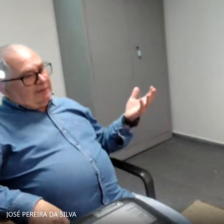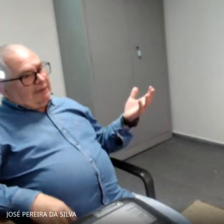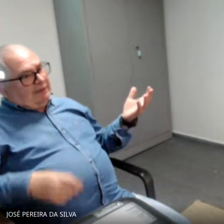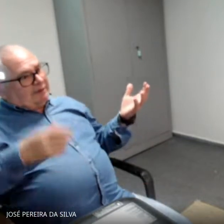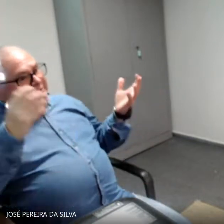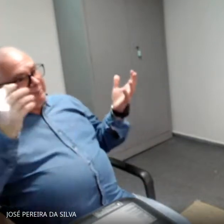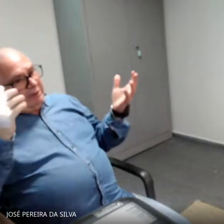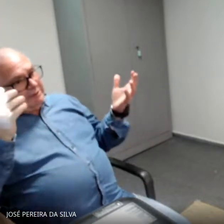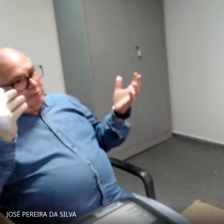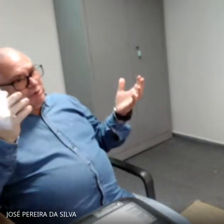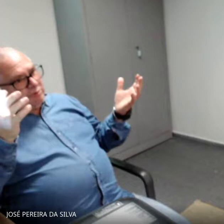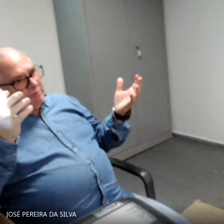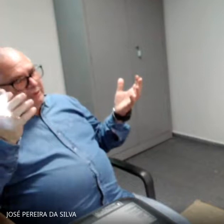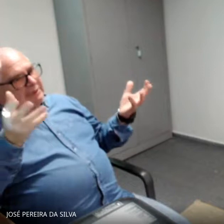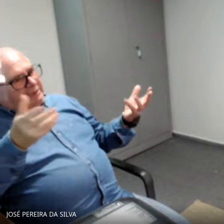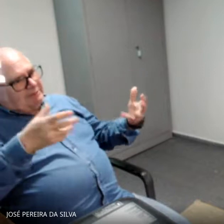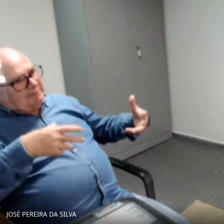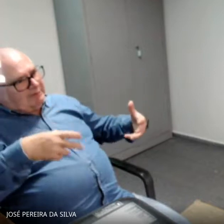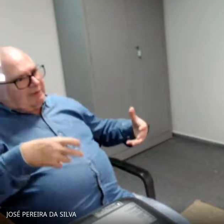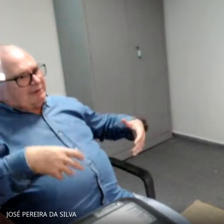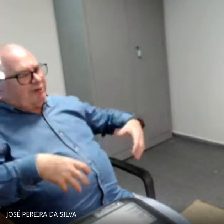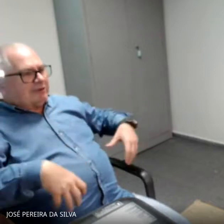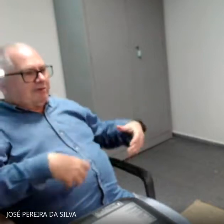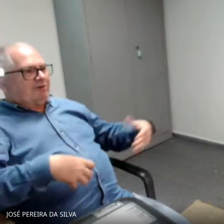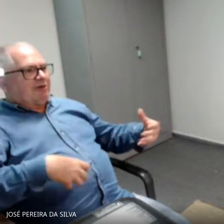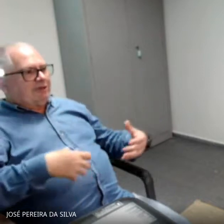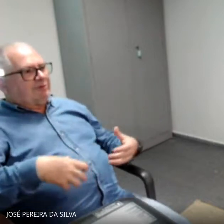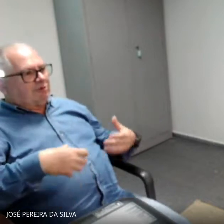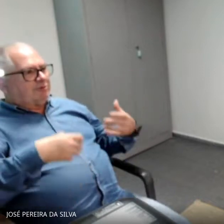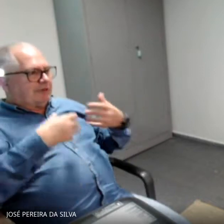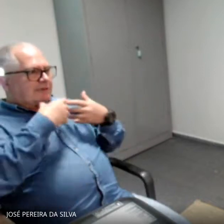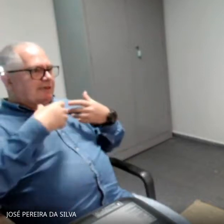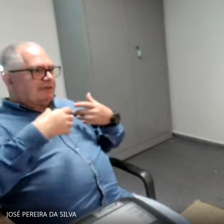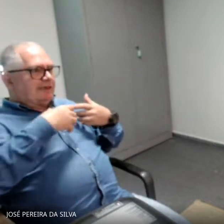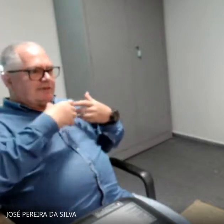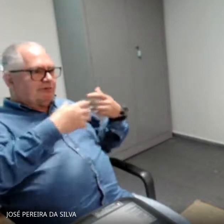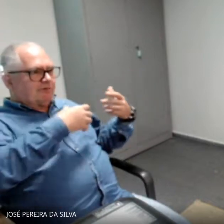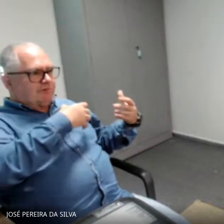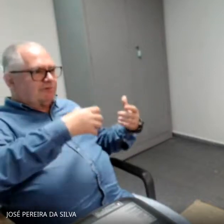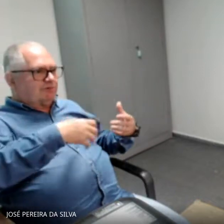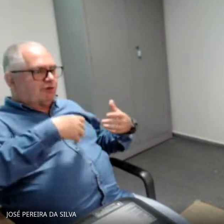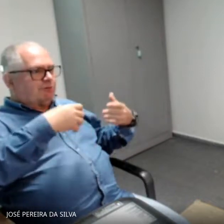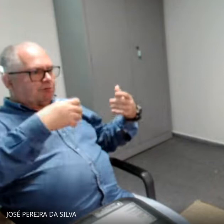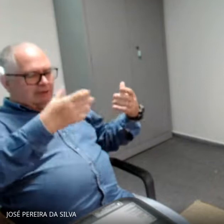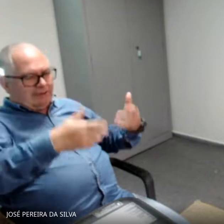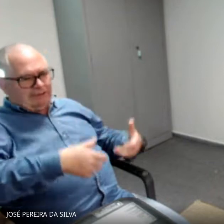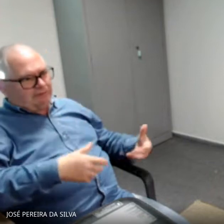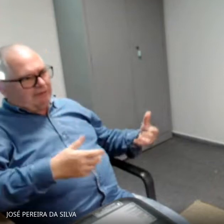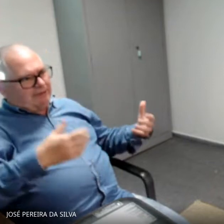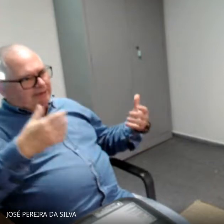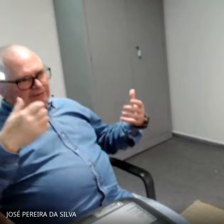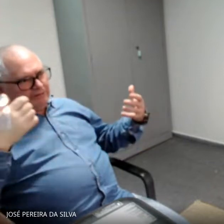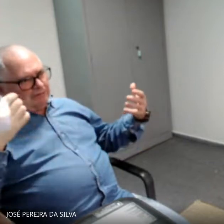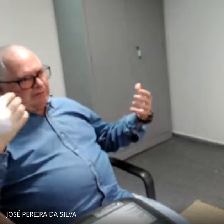isso. Então a simbiose é útil, ela está ali, é uma simbiose no nosso organismo útil, desde a região de tudo, no estômago, até lá